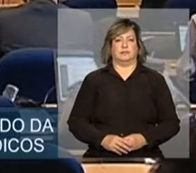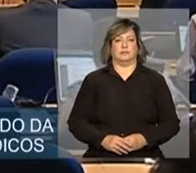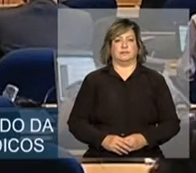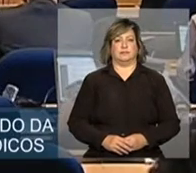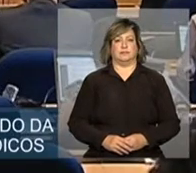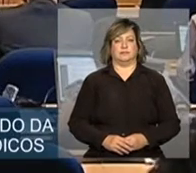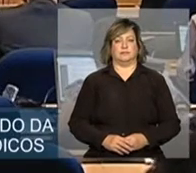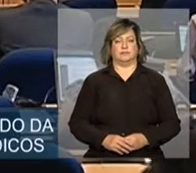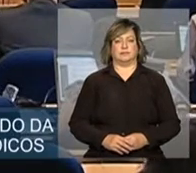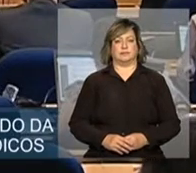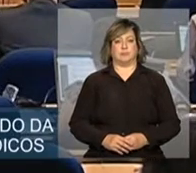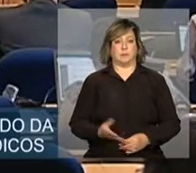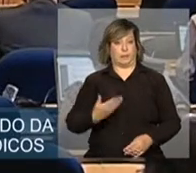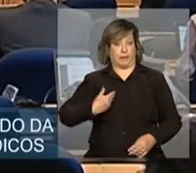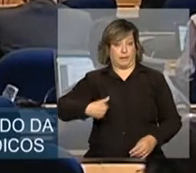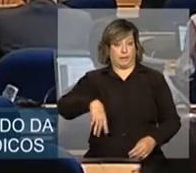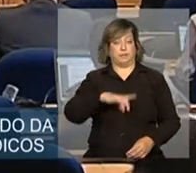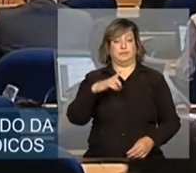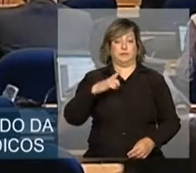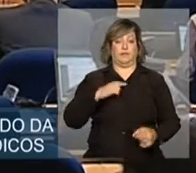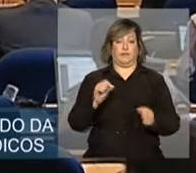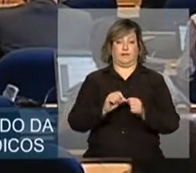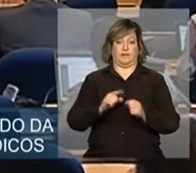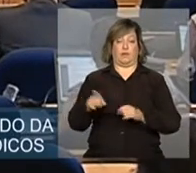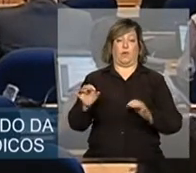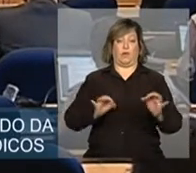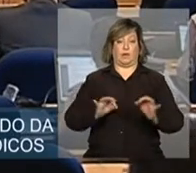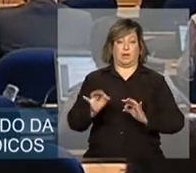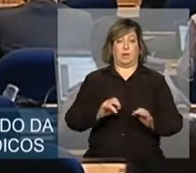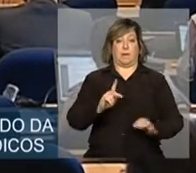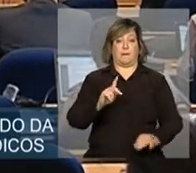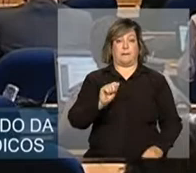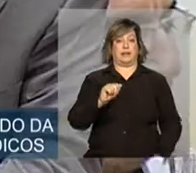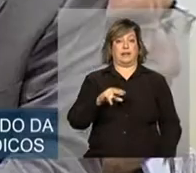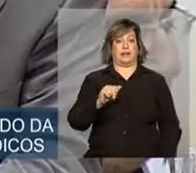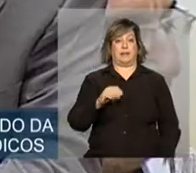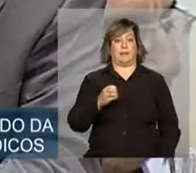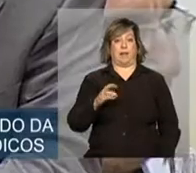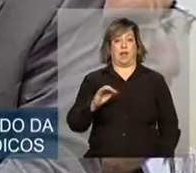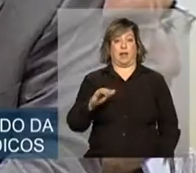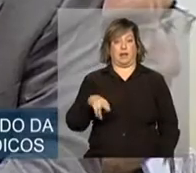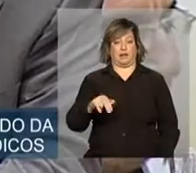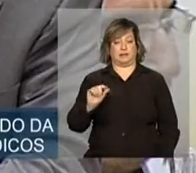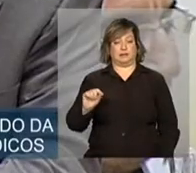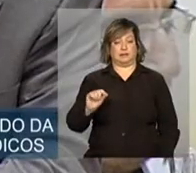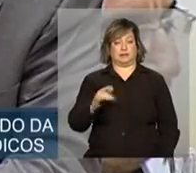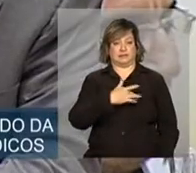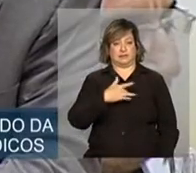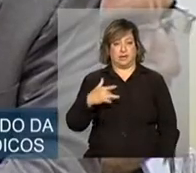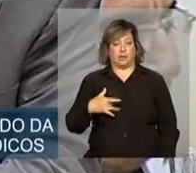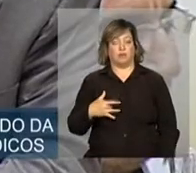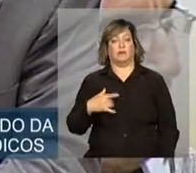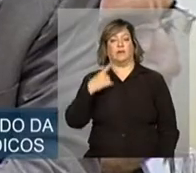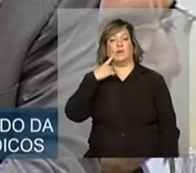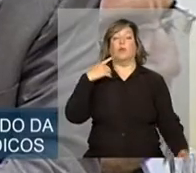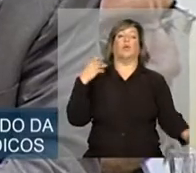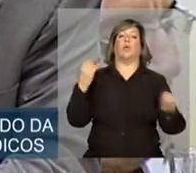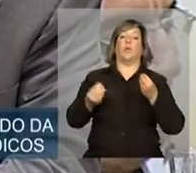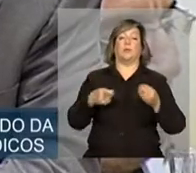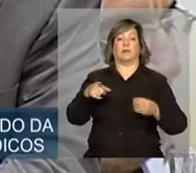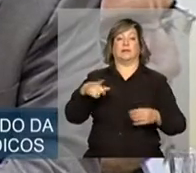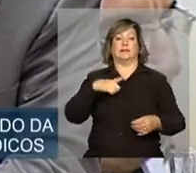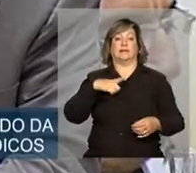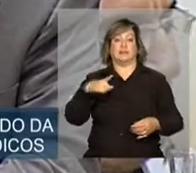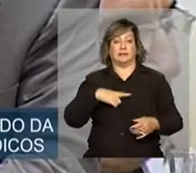e a nós estamos tratando com a organização pan-americana de saúde né as possibilidades organização pan-americana de saúde